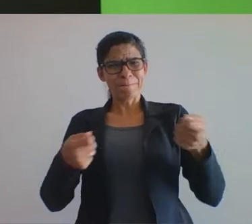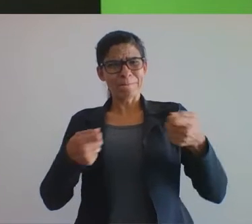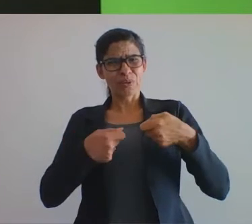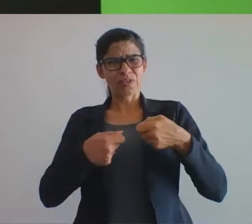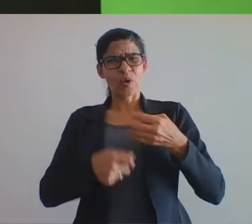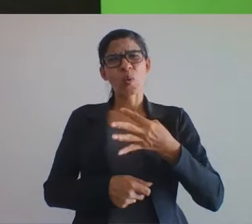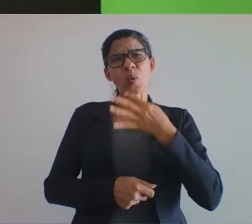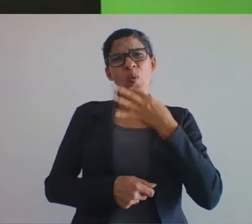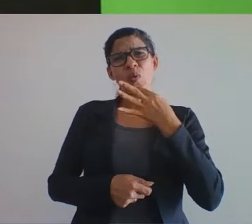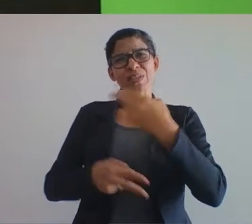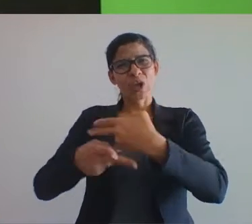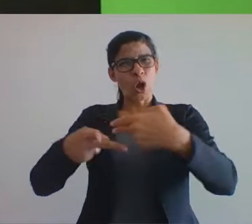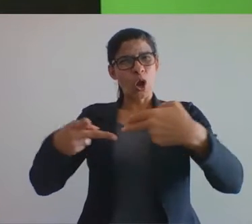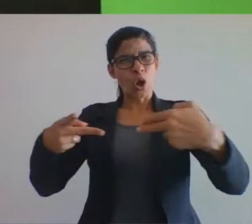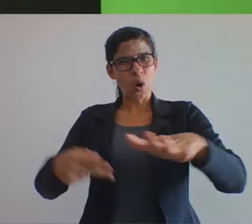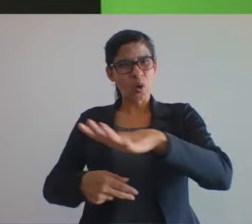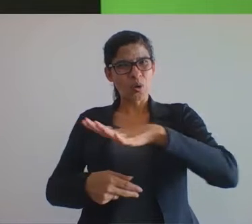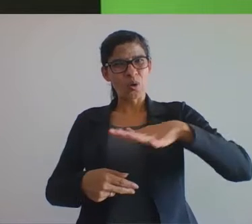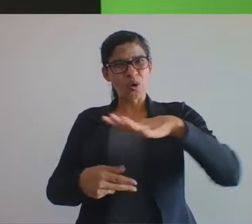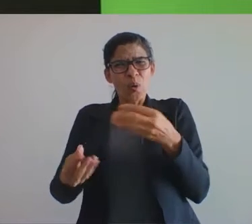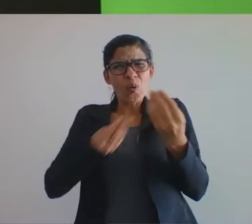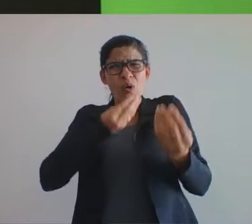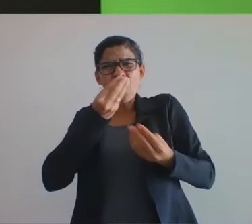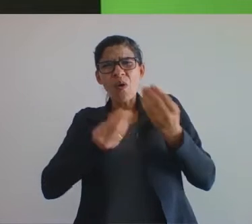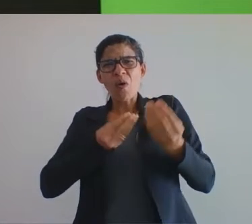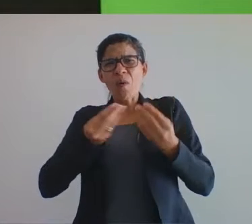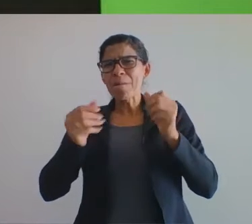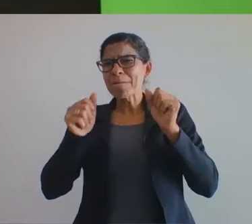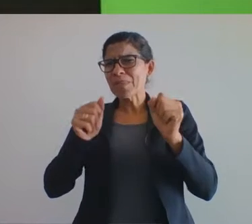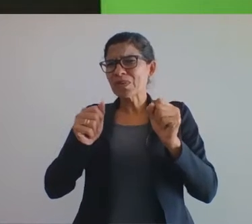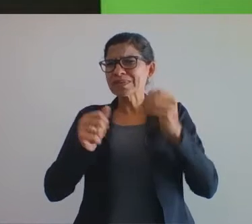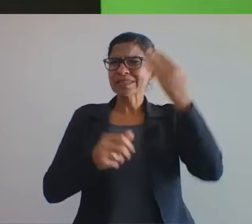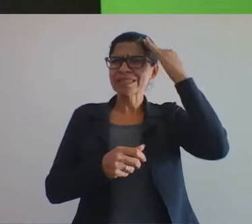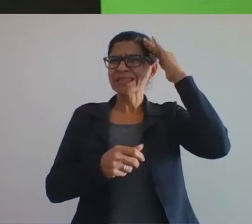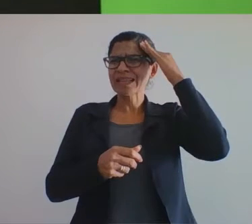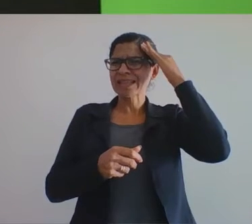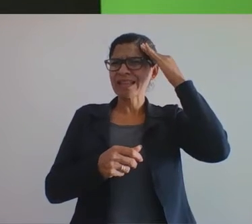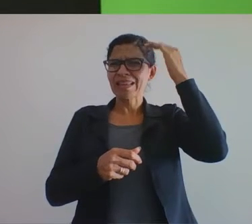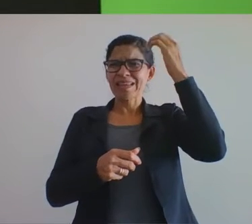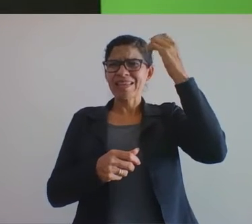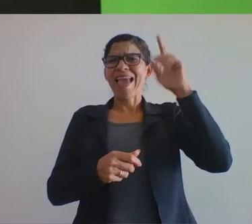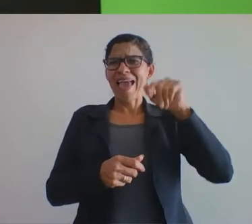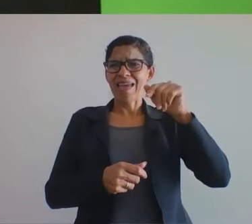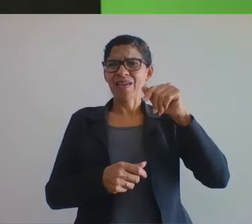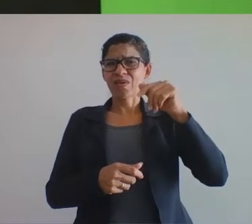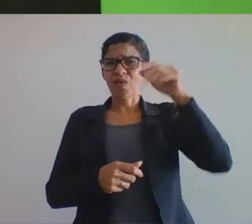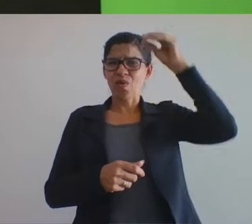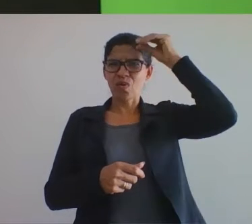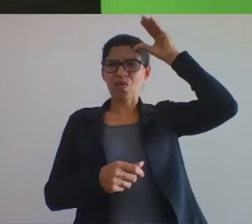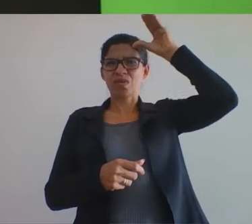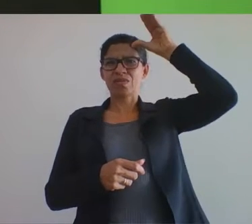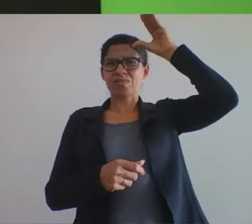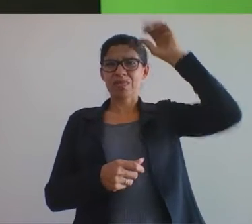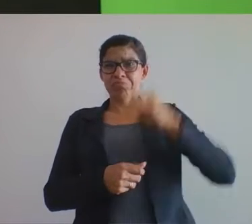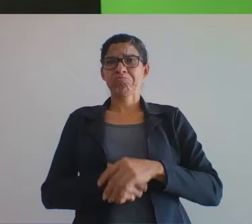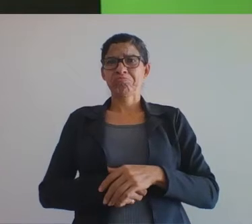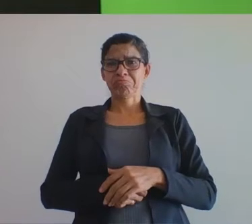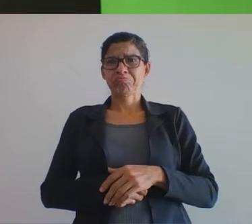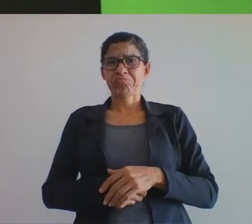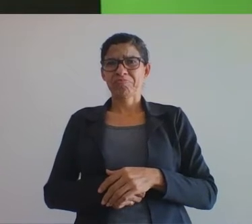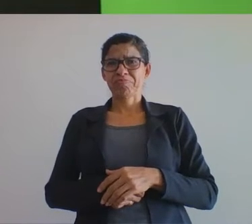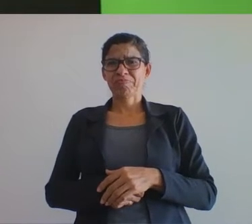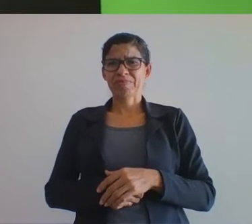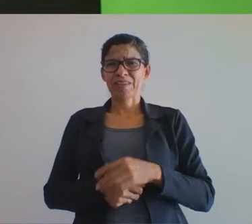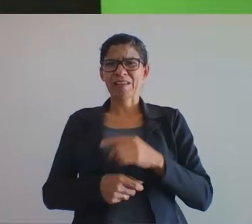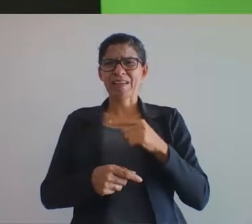conhecer alguma coisa de algo, como eu posso entender que isso é conhecimento? As questões levam à